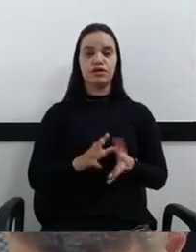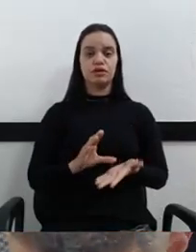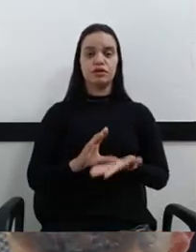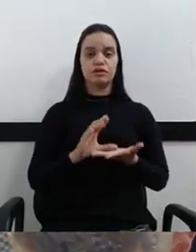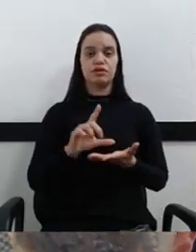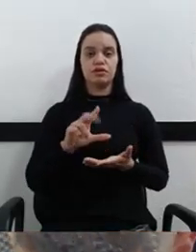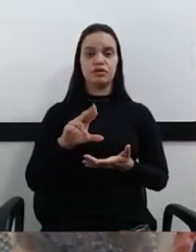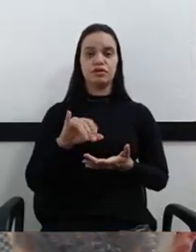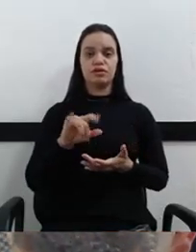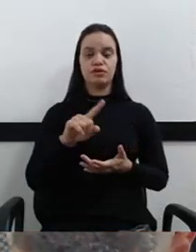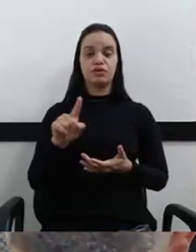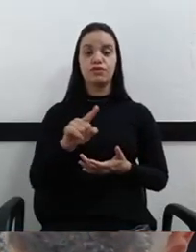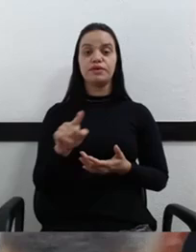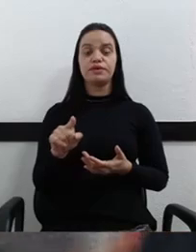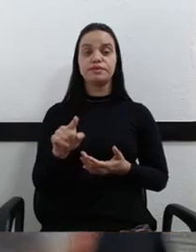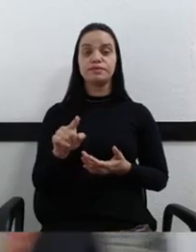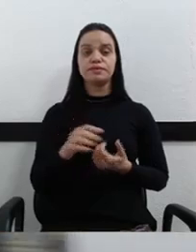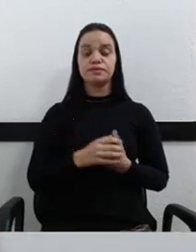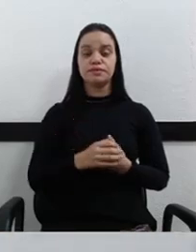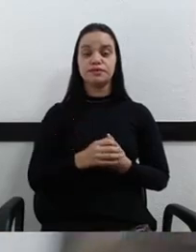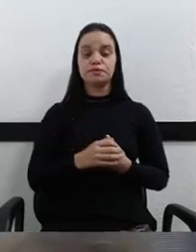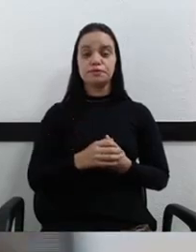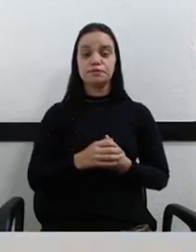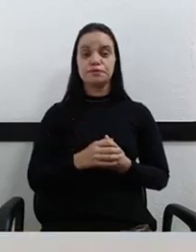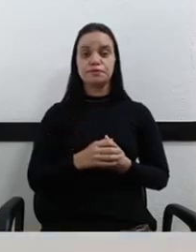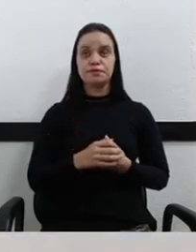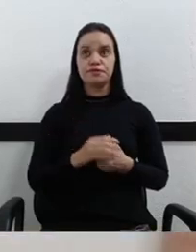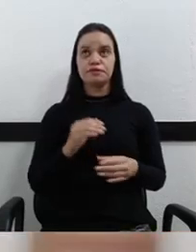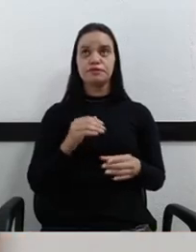Conselheiro Luiz Eduardo Coelho, como vota?